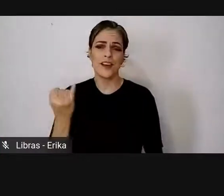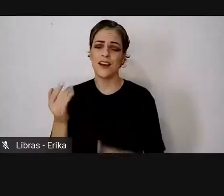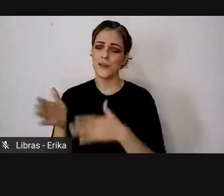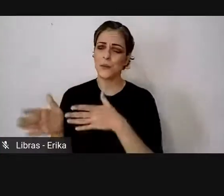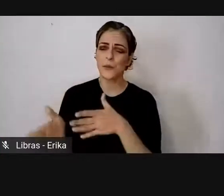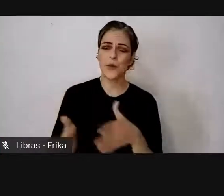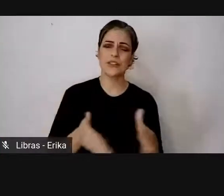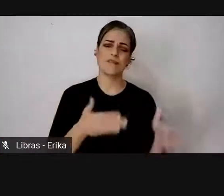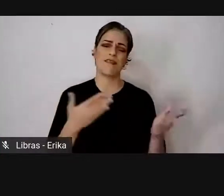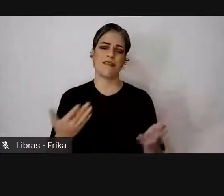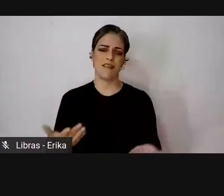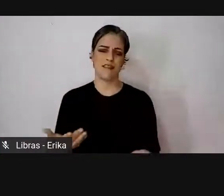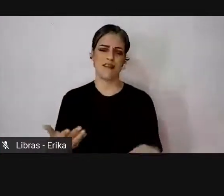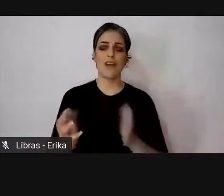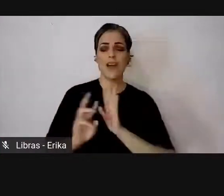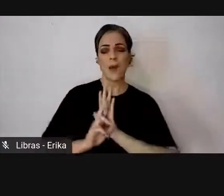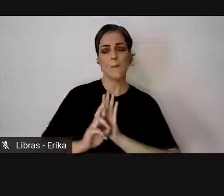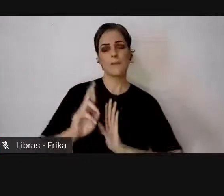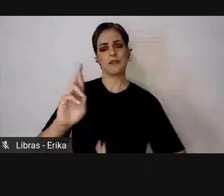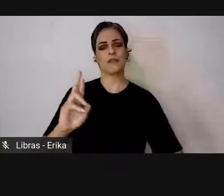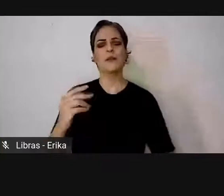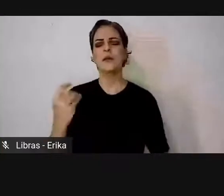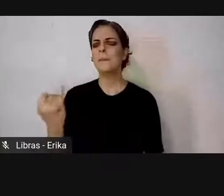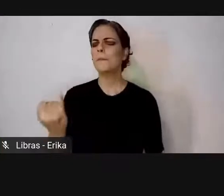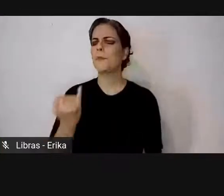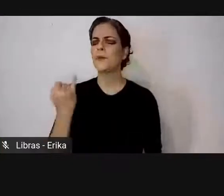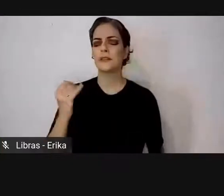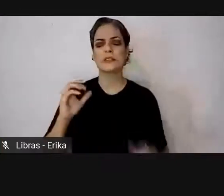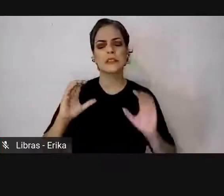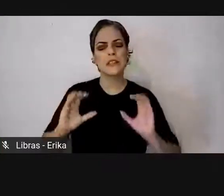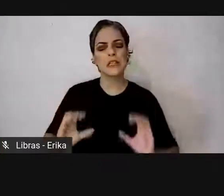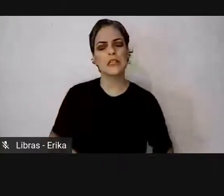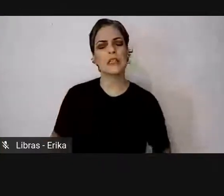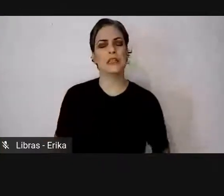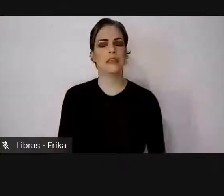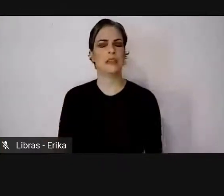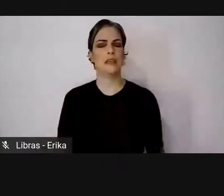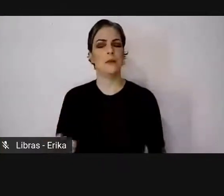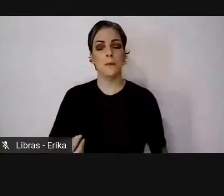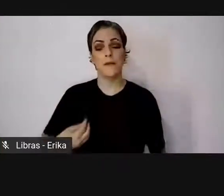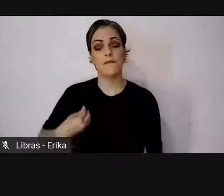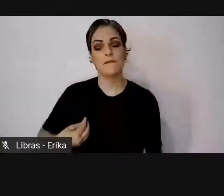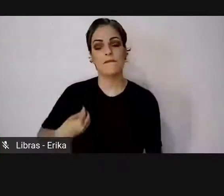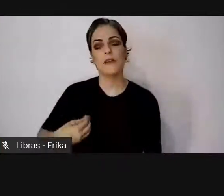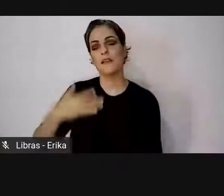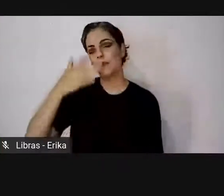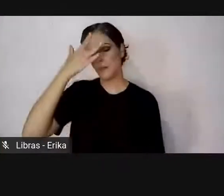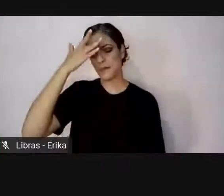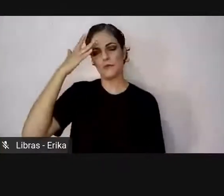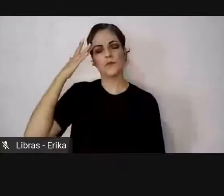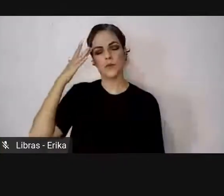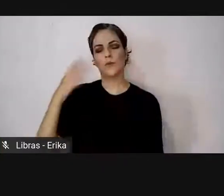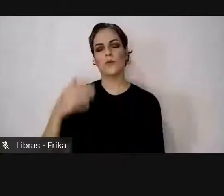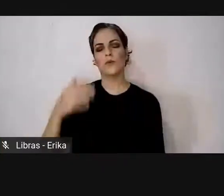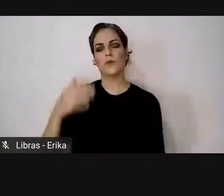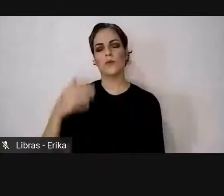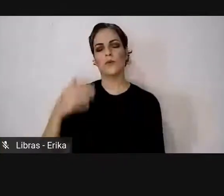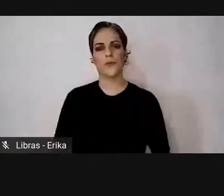vidas, para a vida do cidadão comum. Isso, para mim, sempre foi uma paixão,